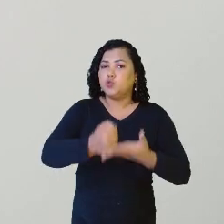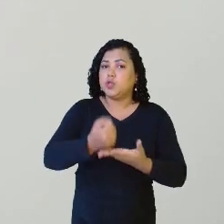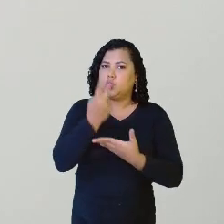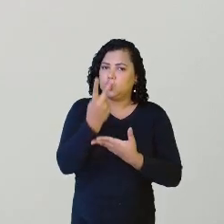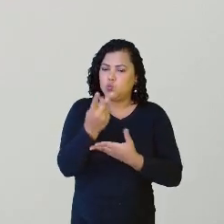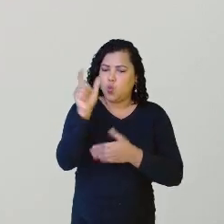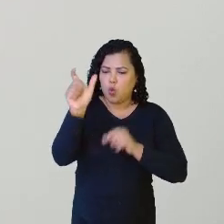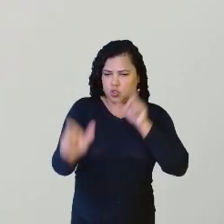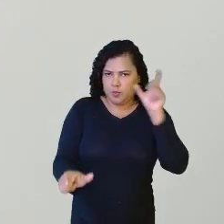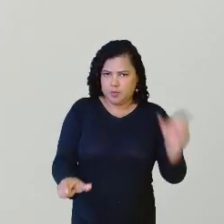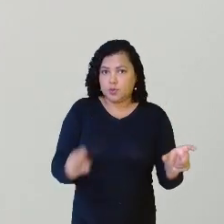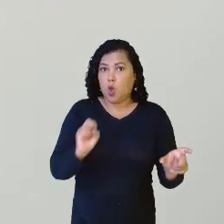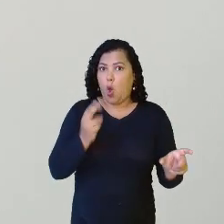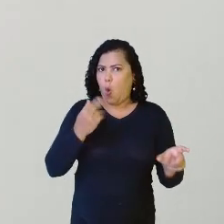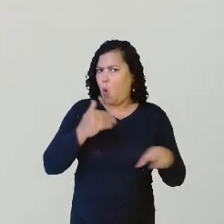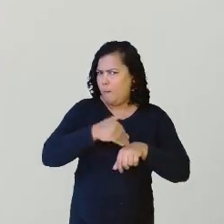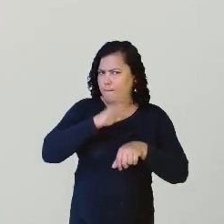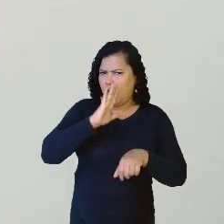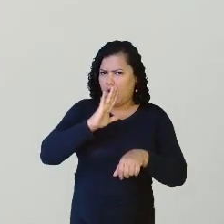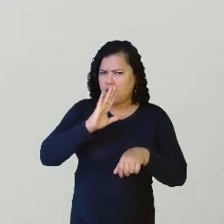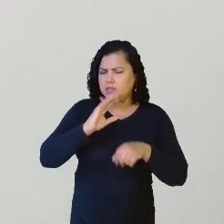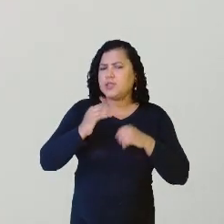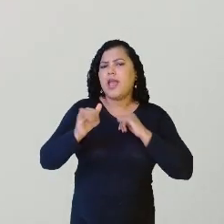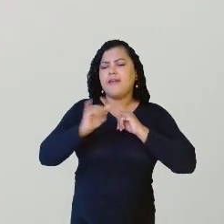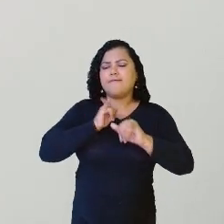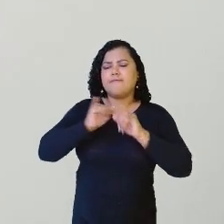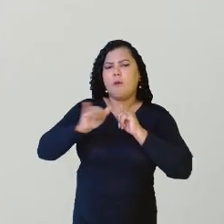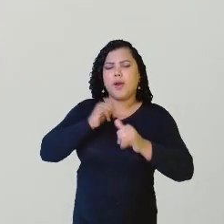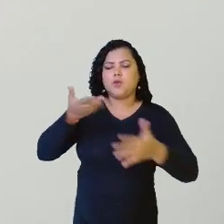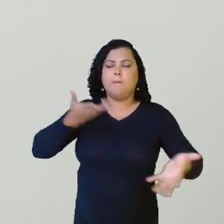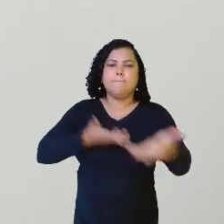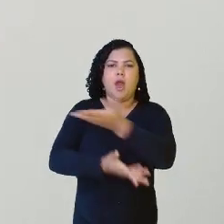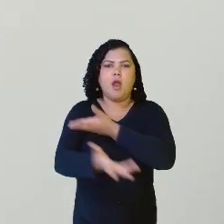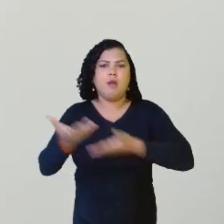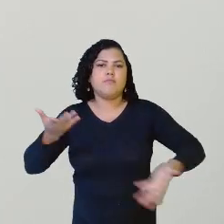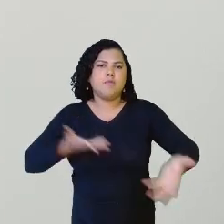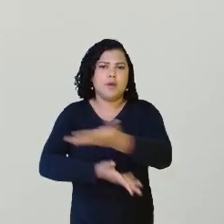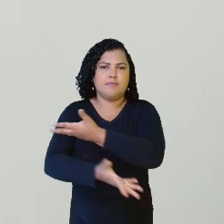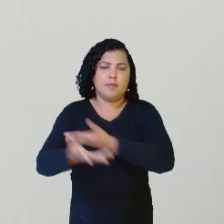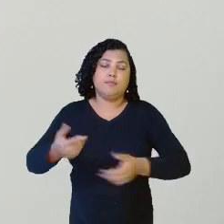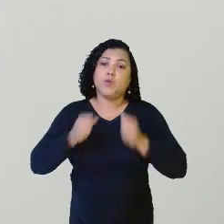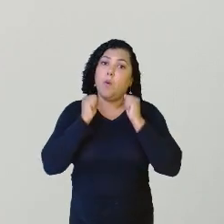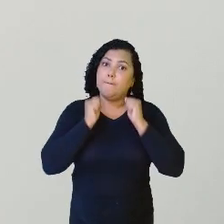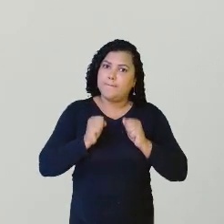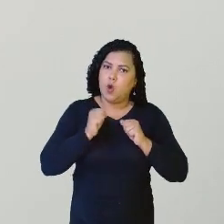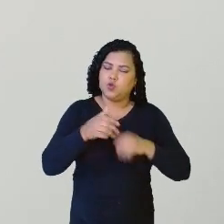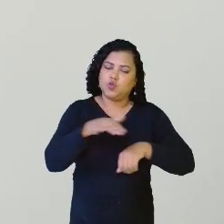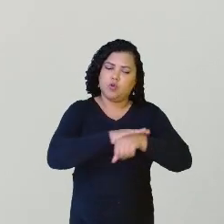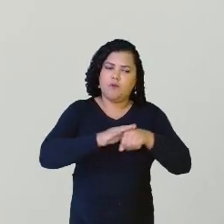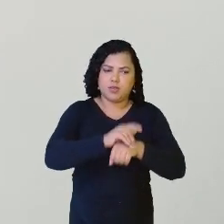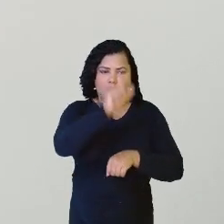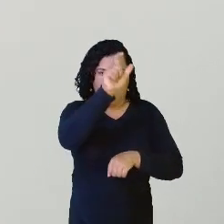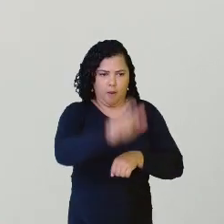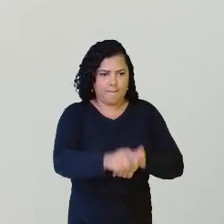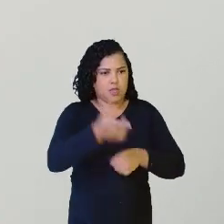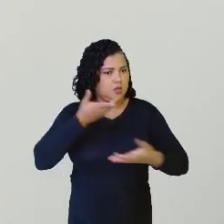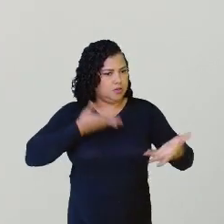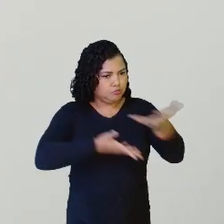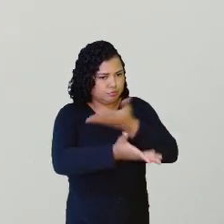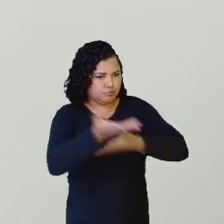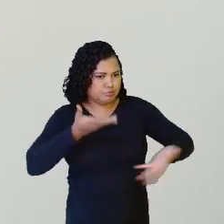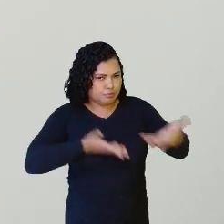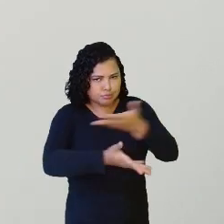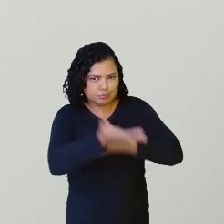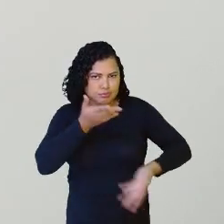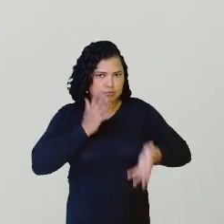troquem diferentes informações. Então, eu posso falar com uma pessoa, conversar diretamente, um discurso direto